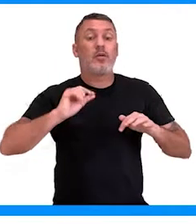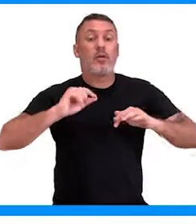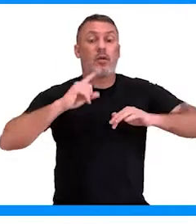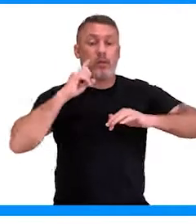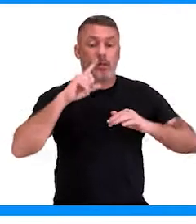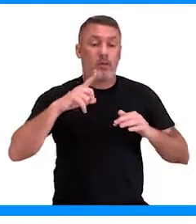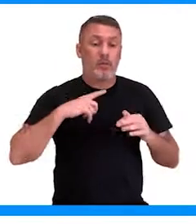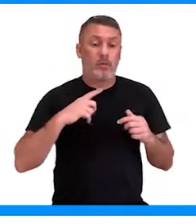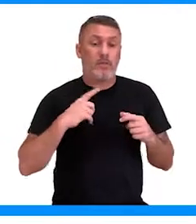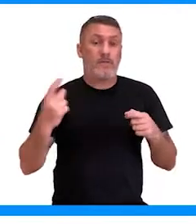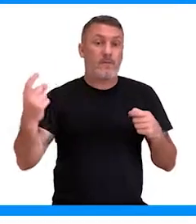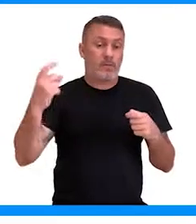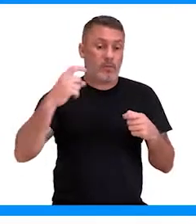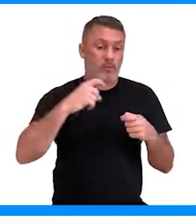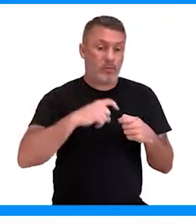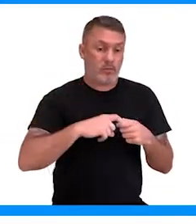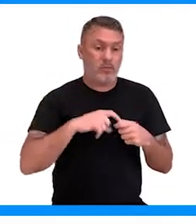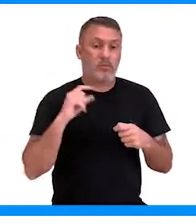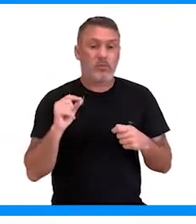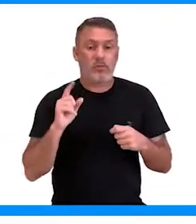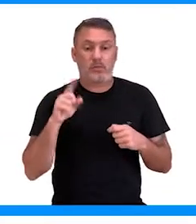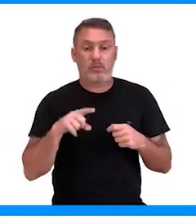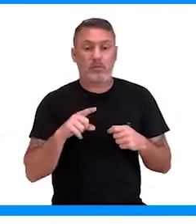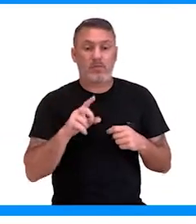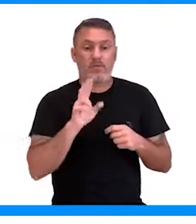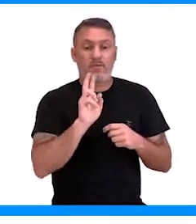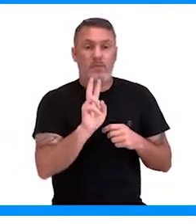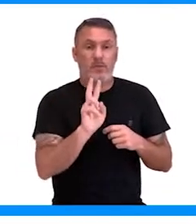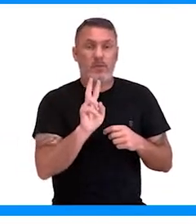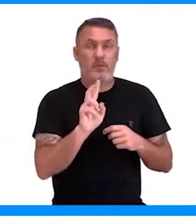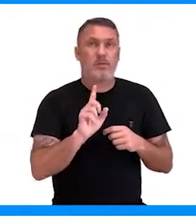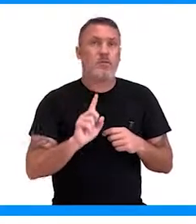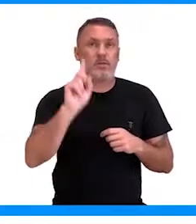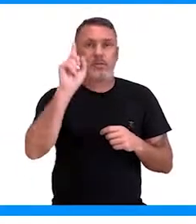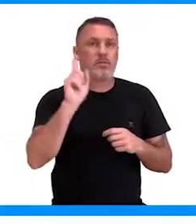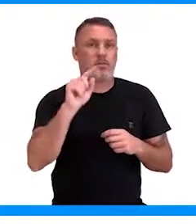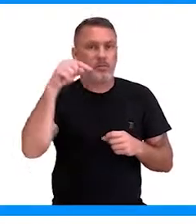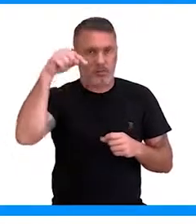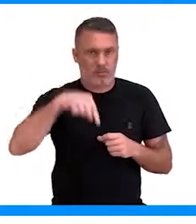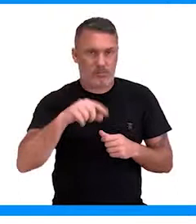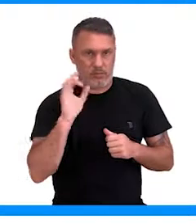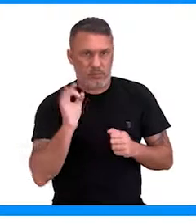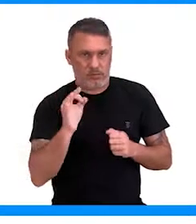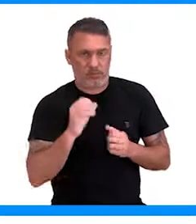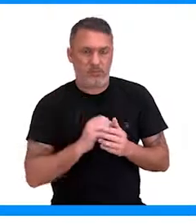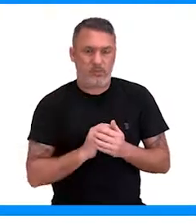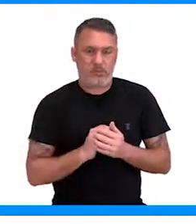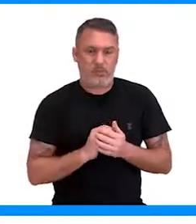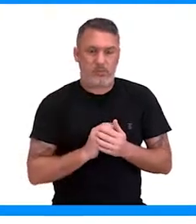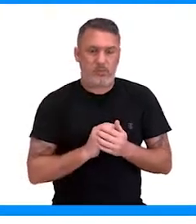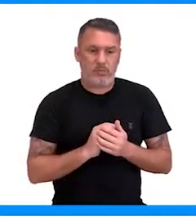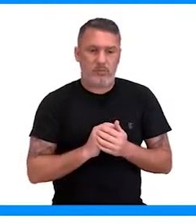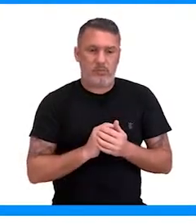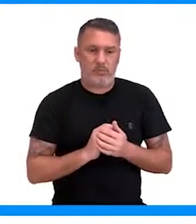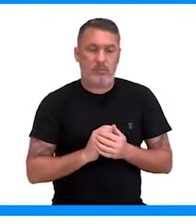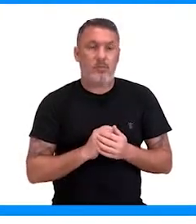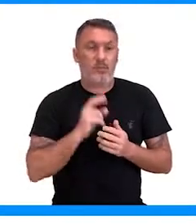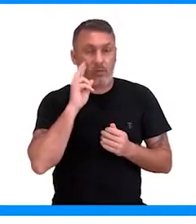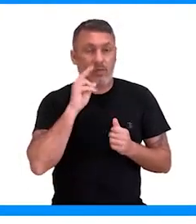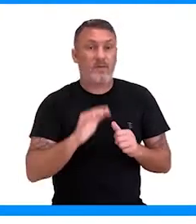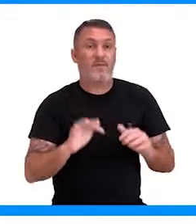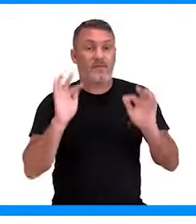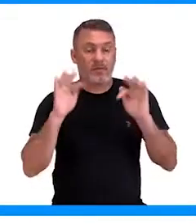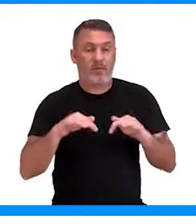tudo, ele retorna com o vetor velocidade invertido, não é isso? Então, ó, ao final